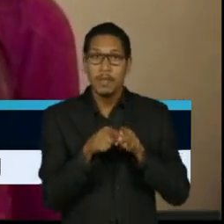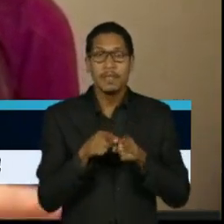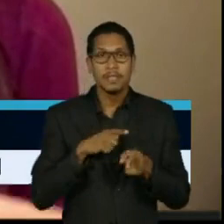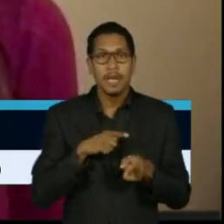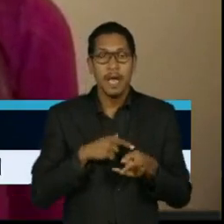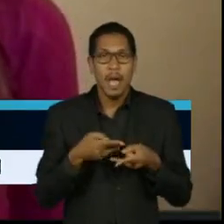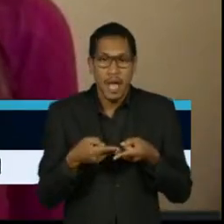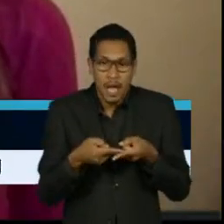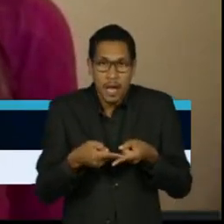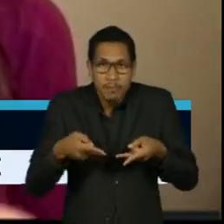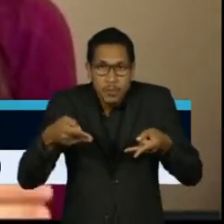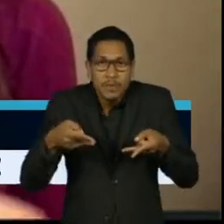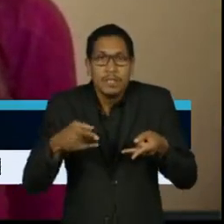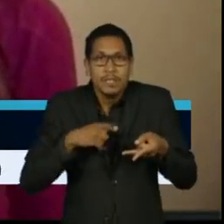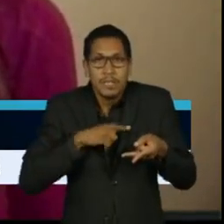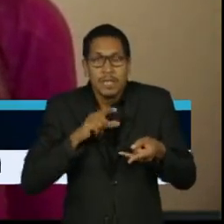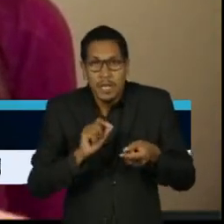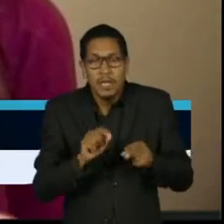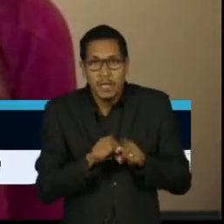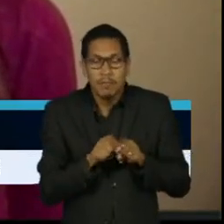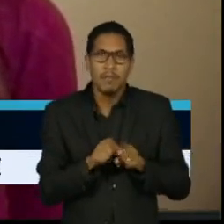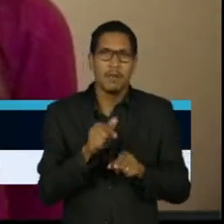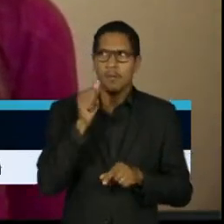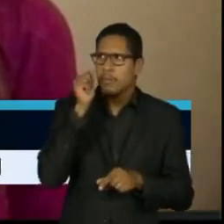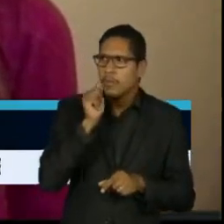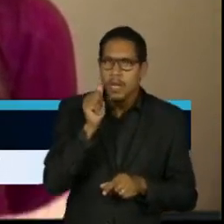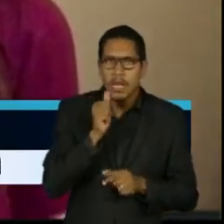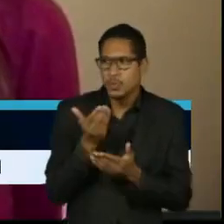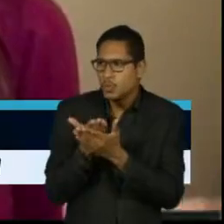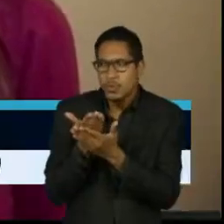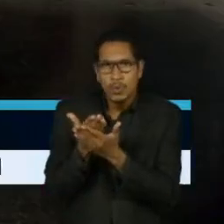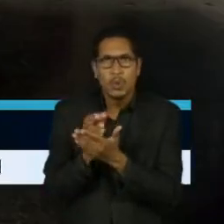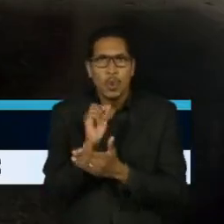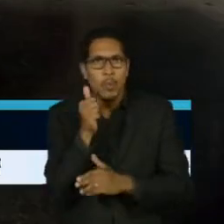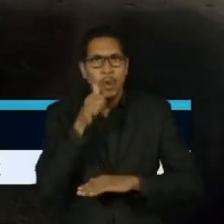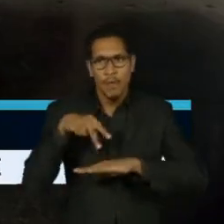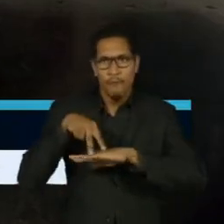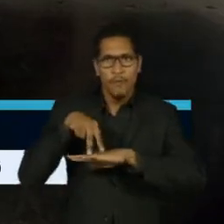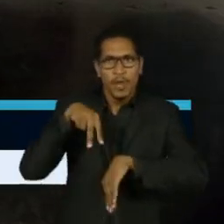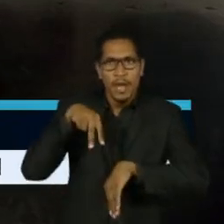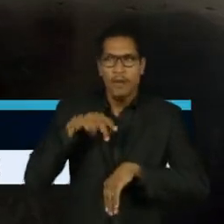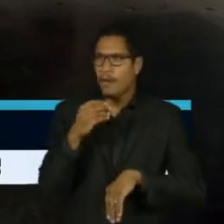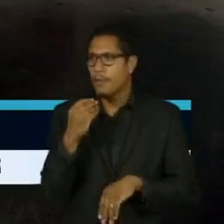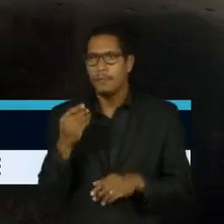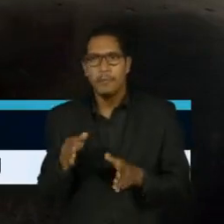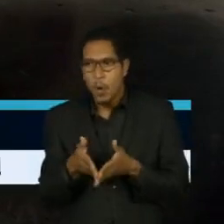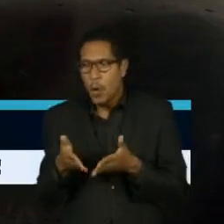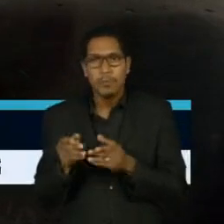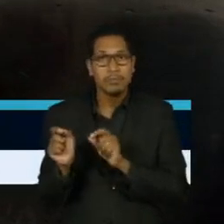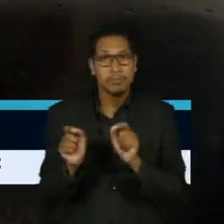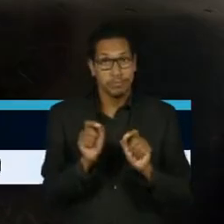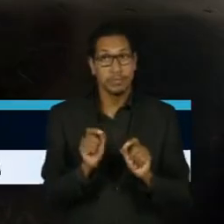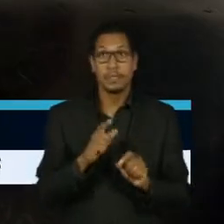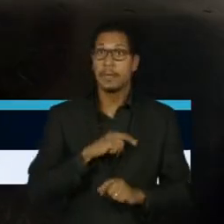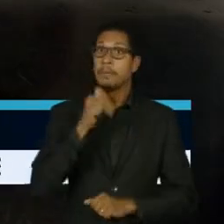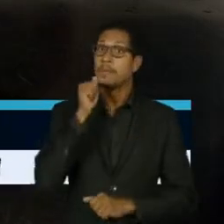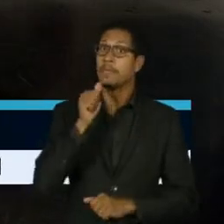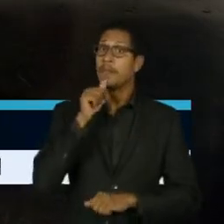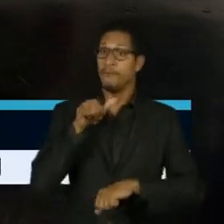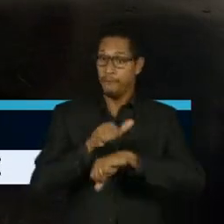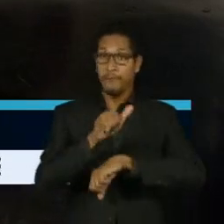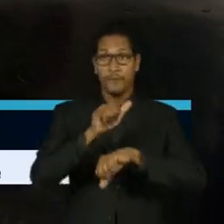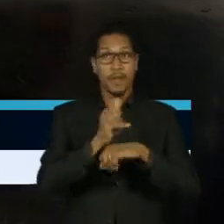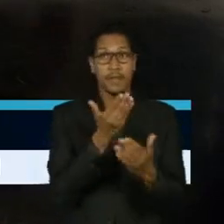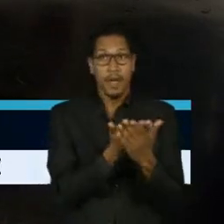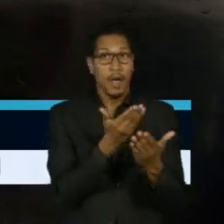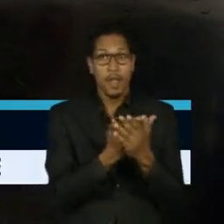absorvente para estudantes, para mulheres em situação de vulnerabilidade. Tem muitas mulheres meninas que não vão para a escola porque